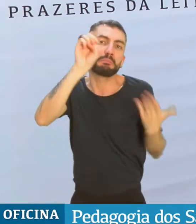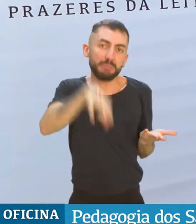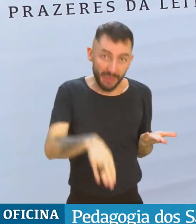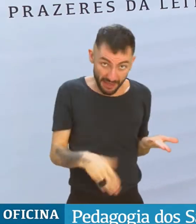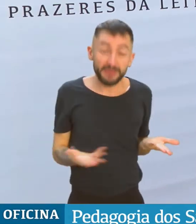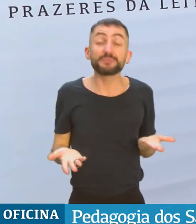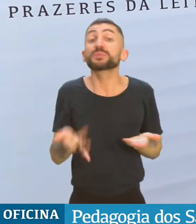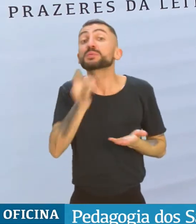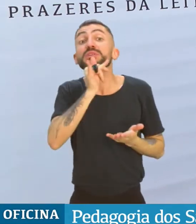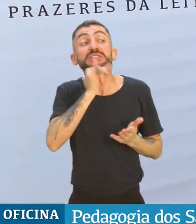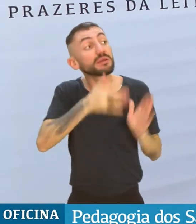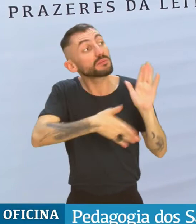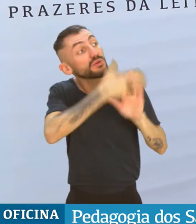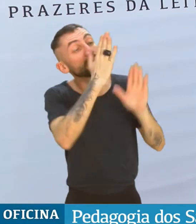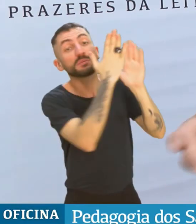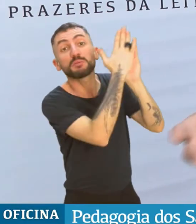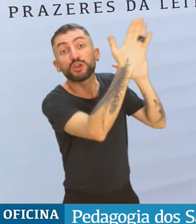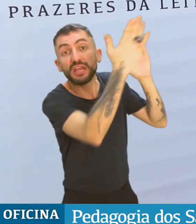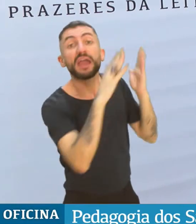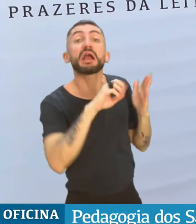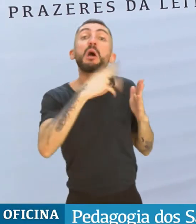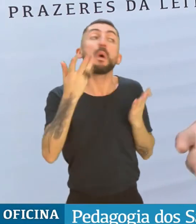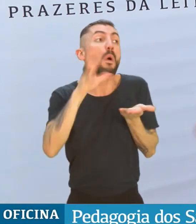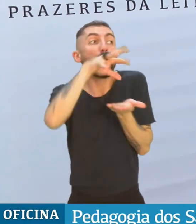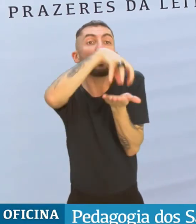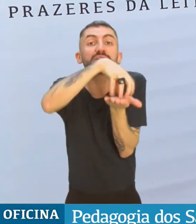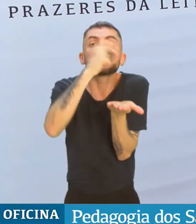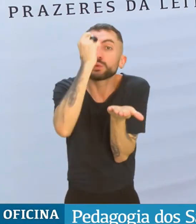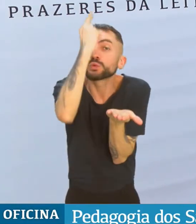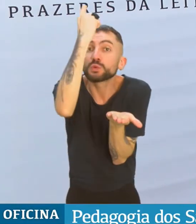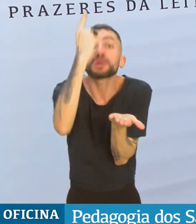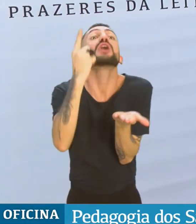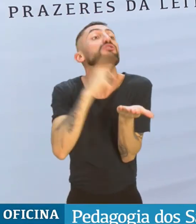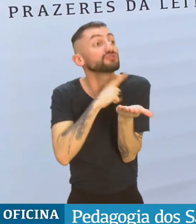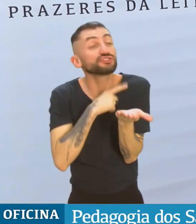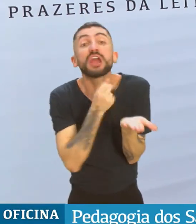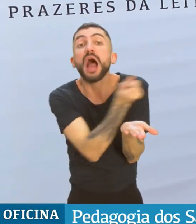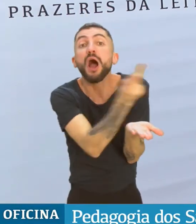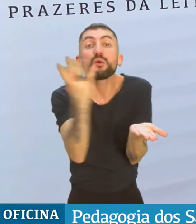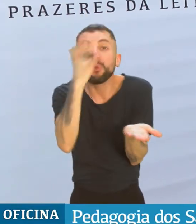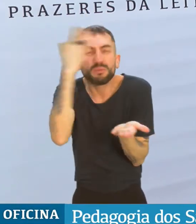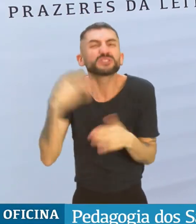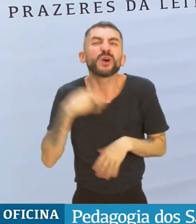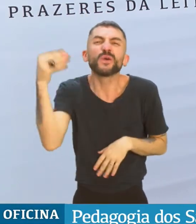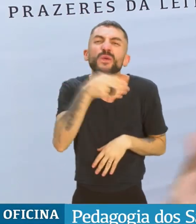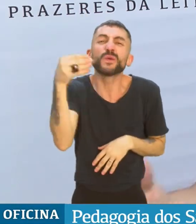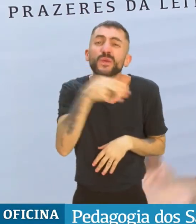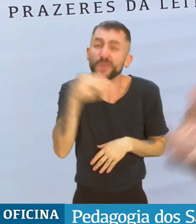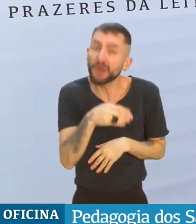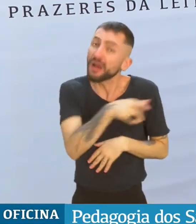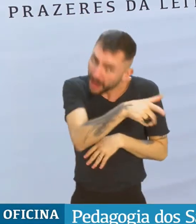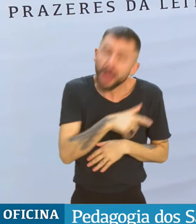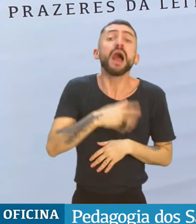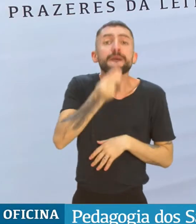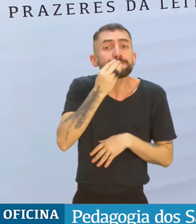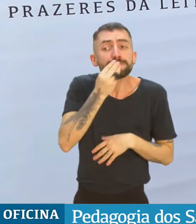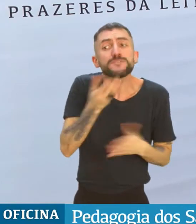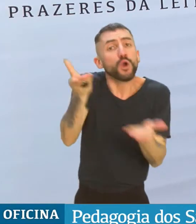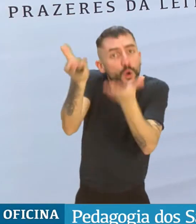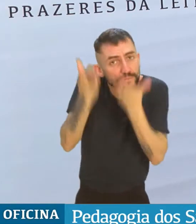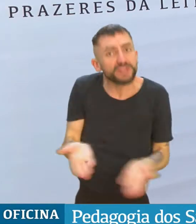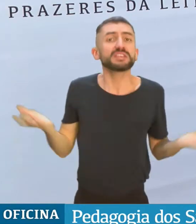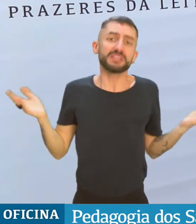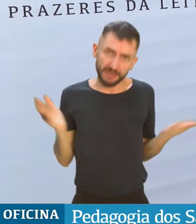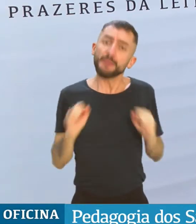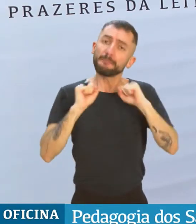é numa biblioteca ou no espaço cultural, a gente também tem aquele grupo de pessoas que são frequentes, que colaboram. Então chame essas